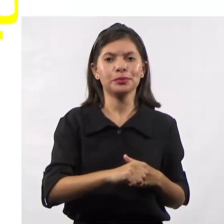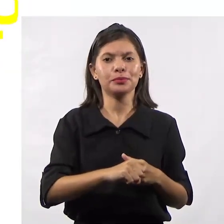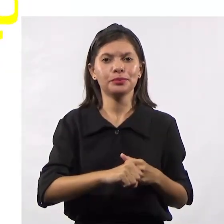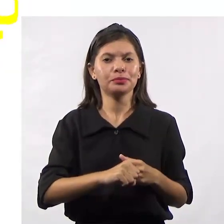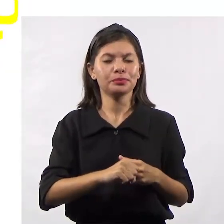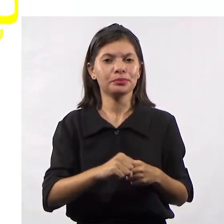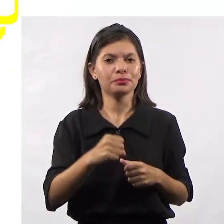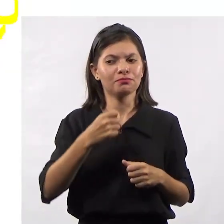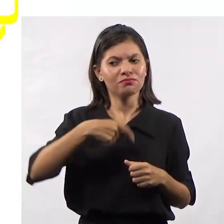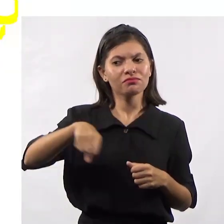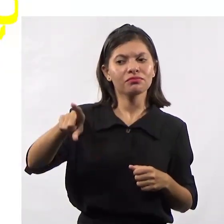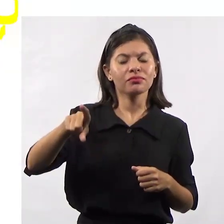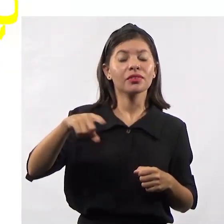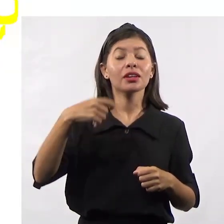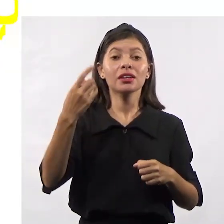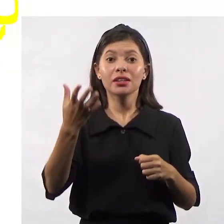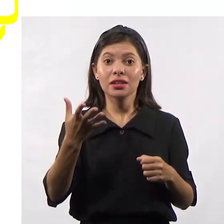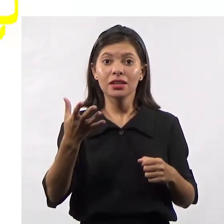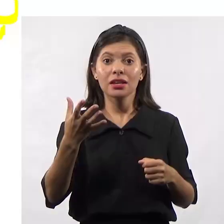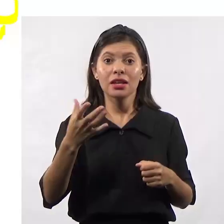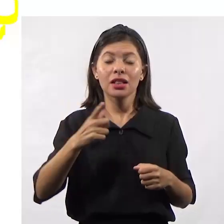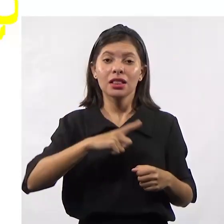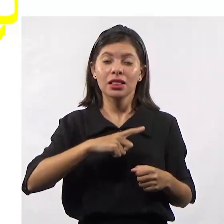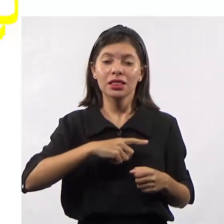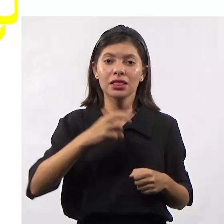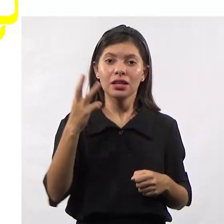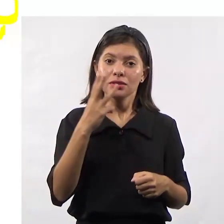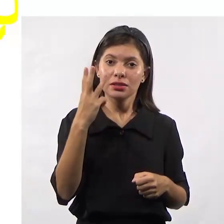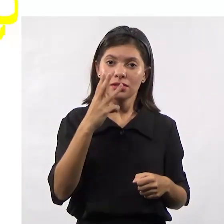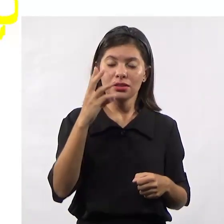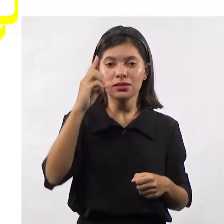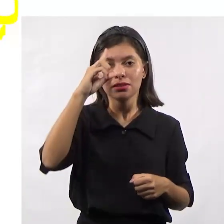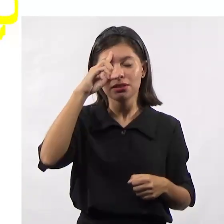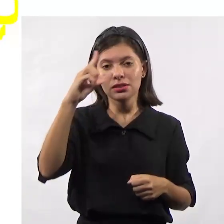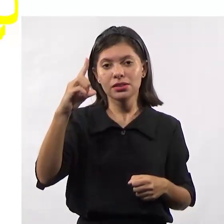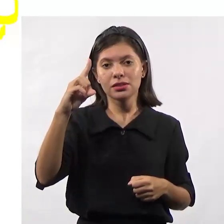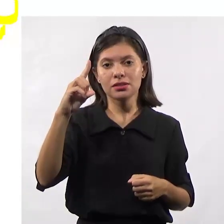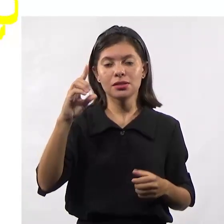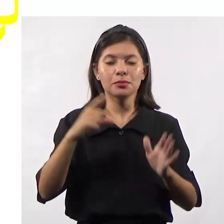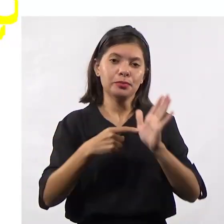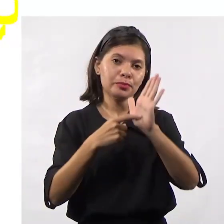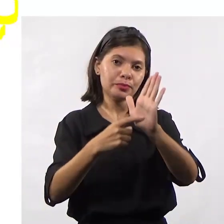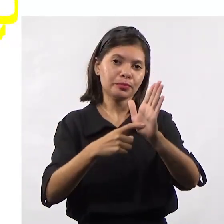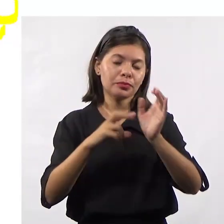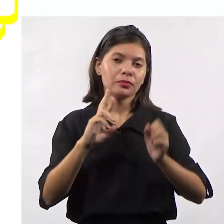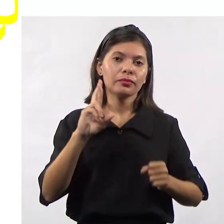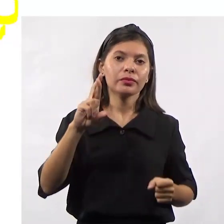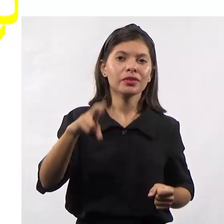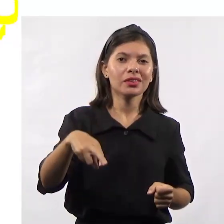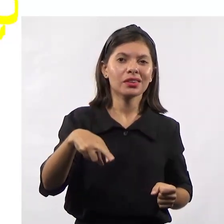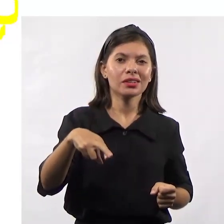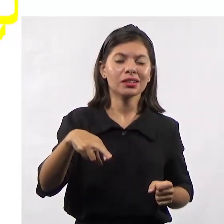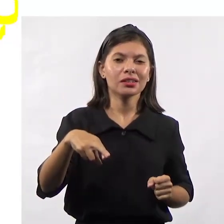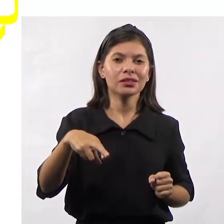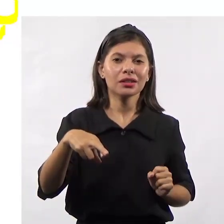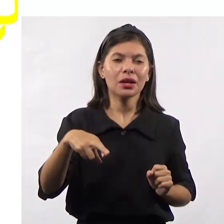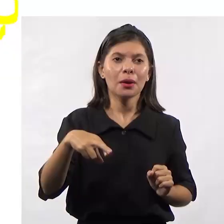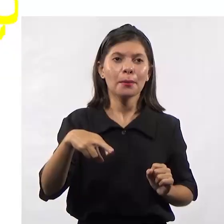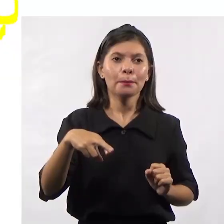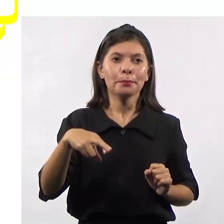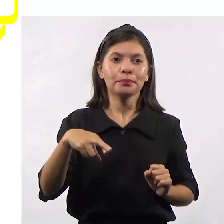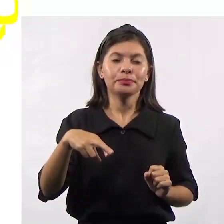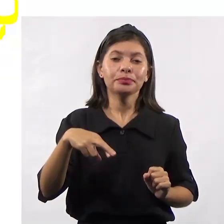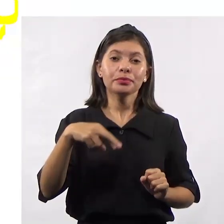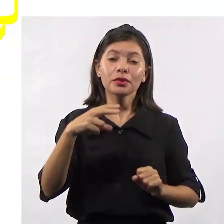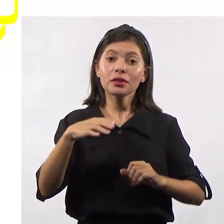Quero recorrer. Aí você vai ter os 3 dias úteis para apresentar suas razões, tá? Sobre pena de preclusão. O que é